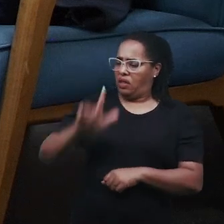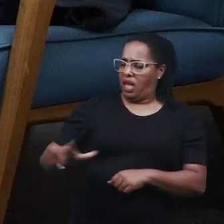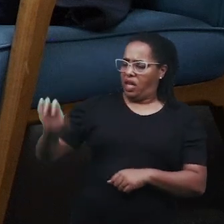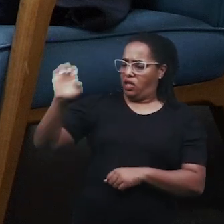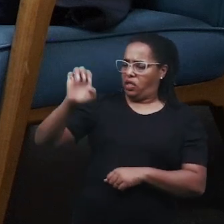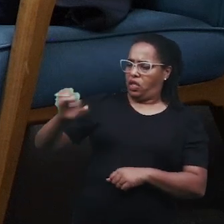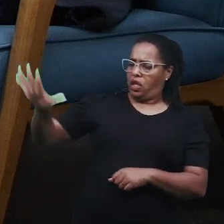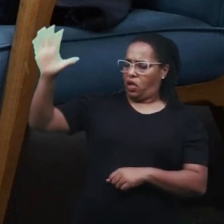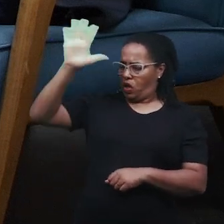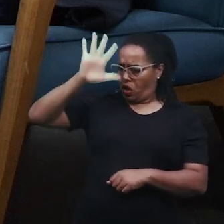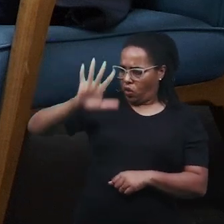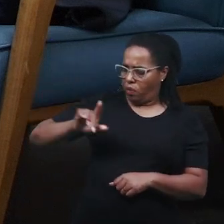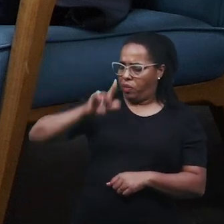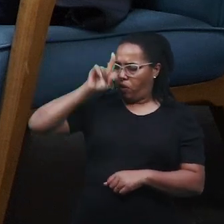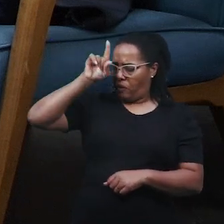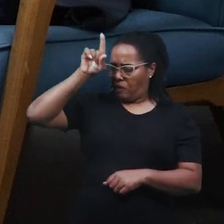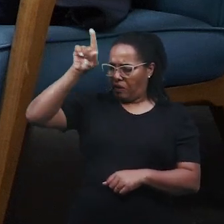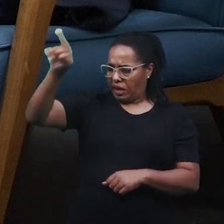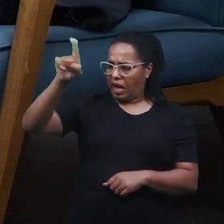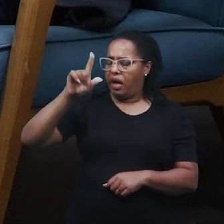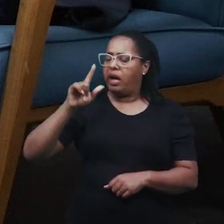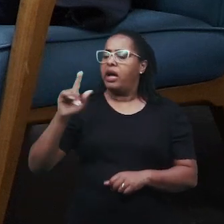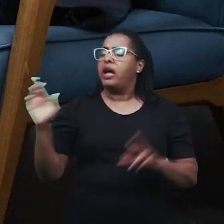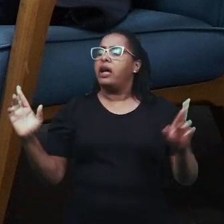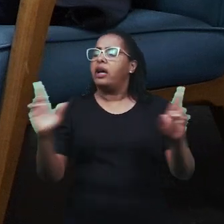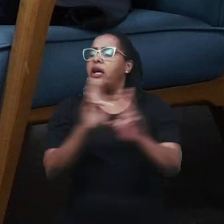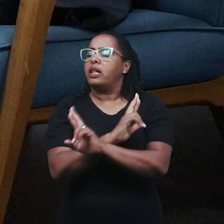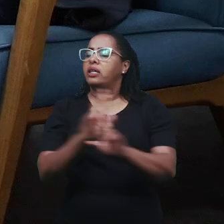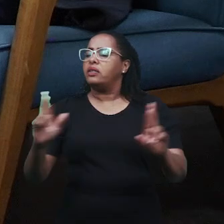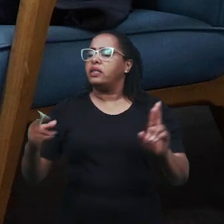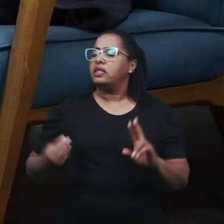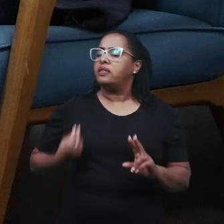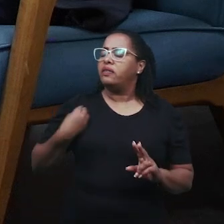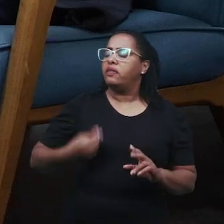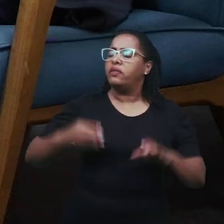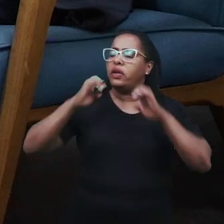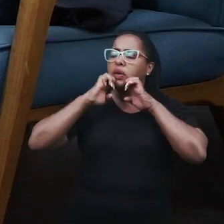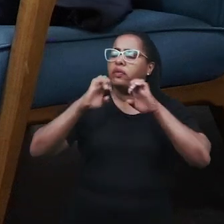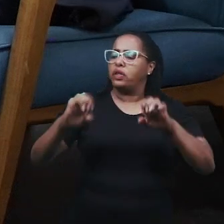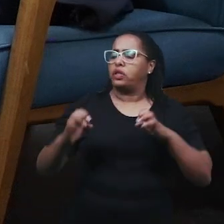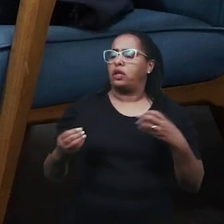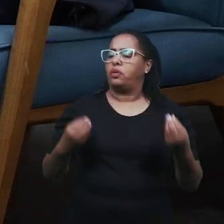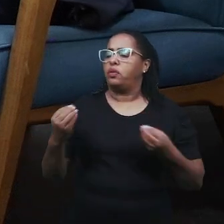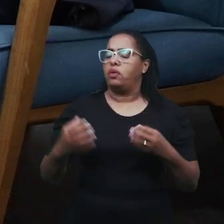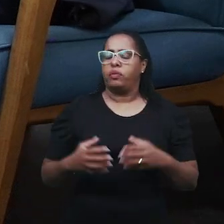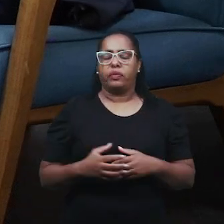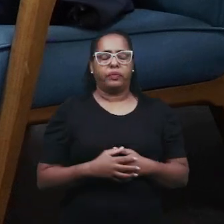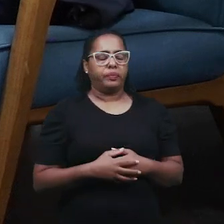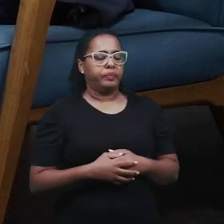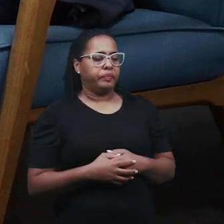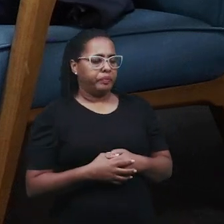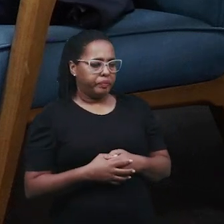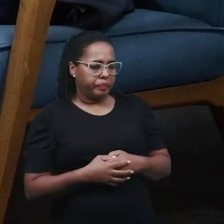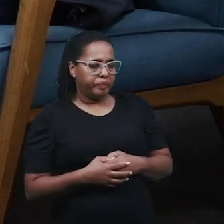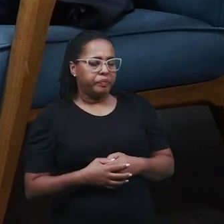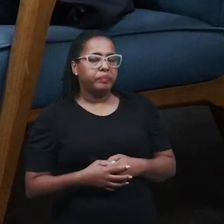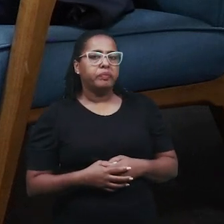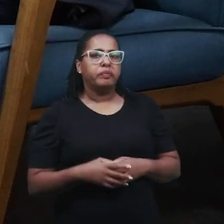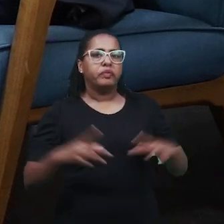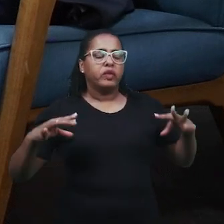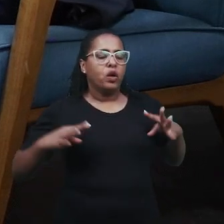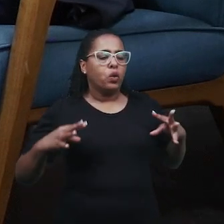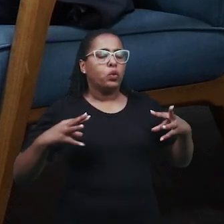da antiga União Soviética, em relação a viver o Evangelho? Tem, vamos dizer, toda